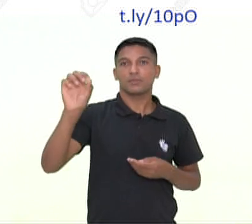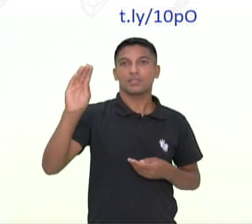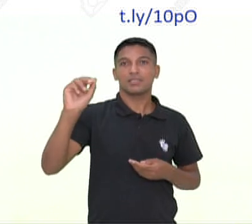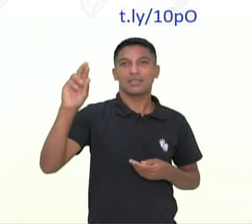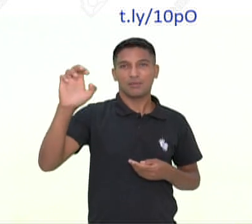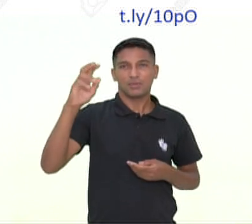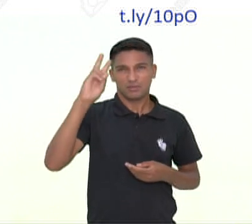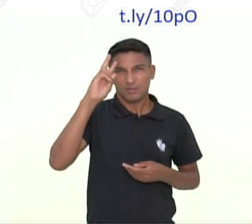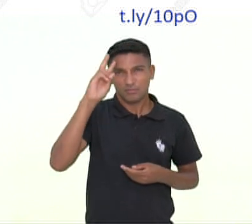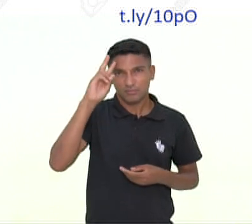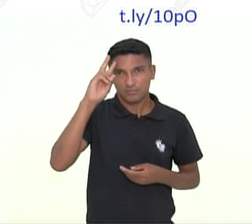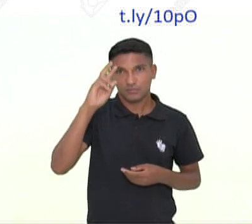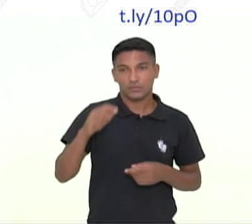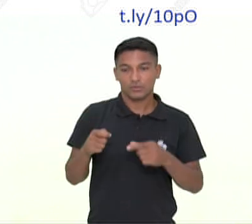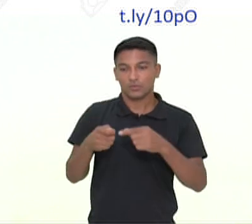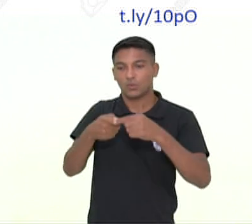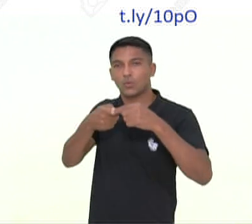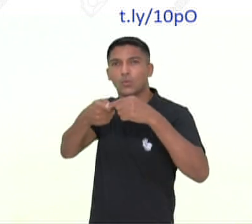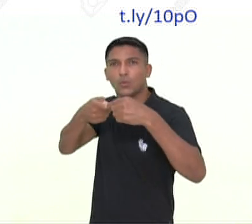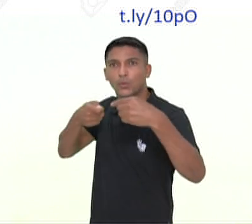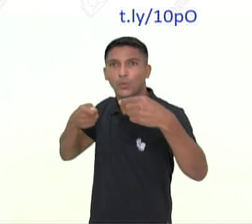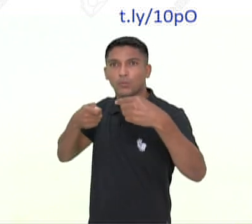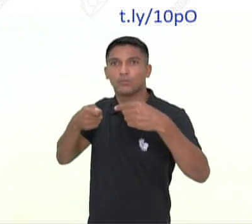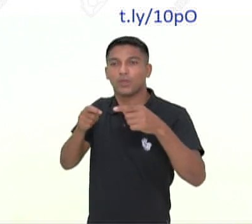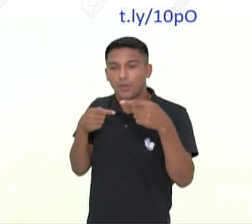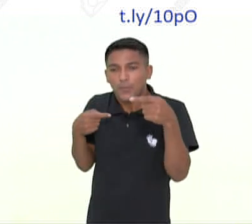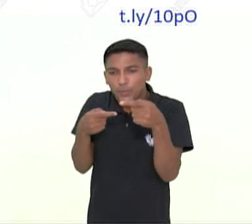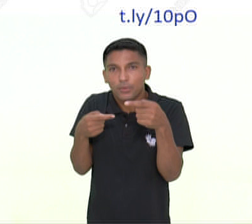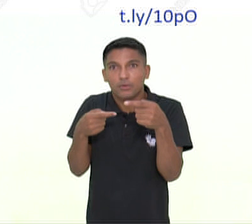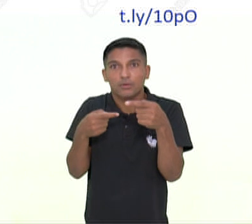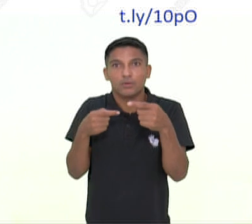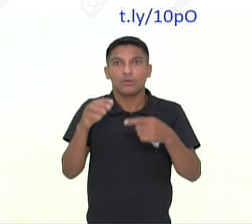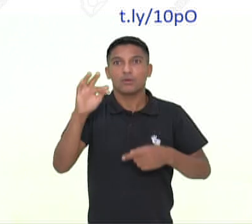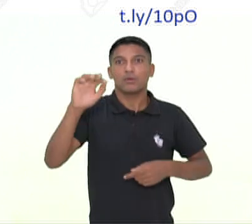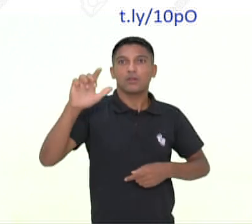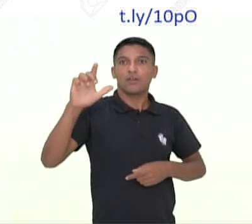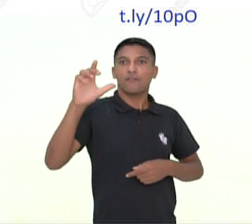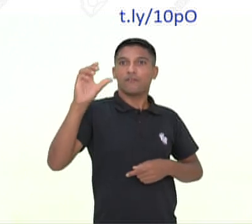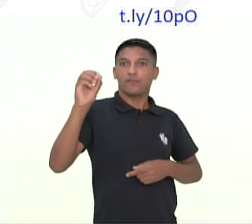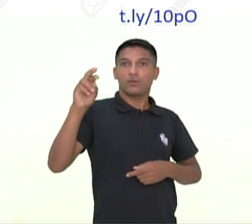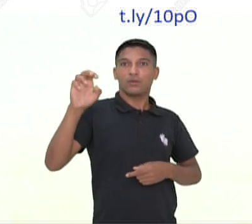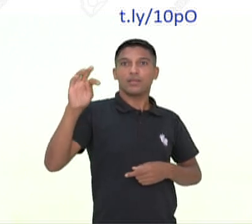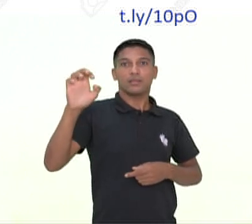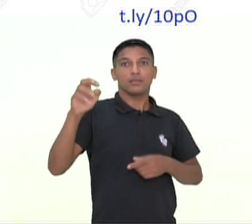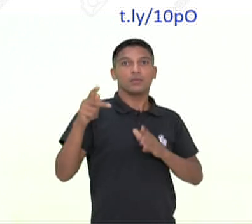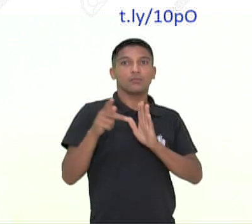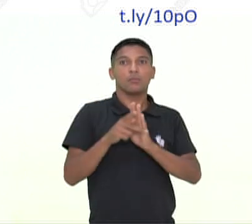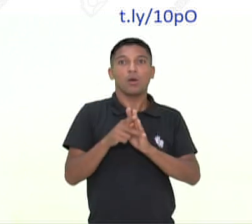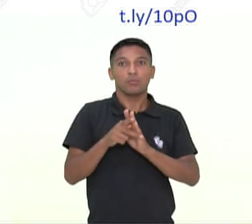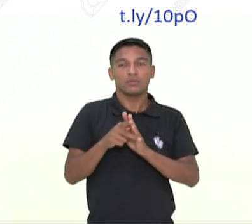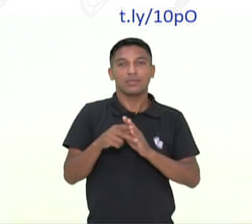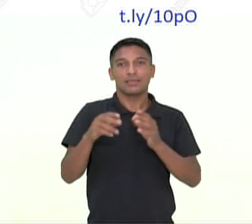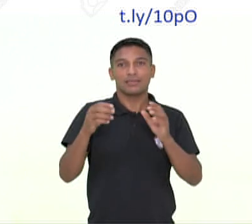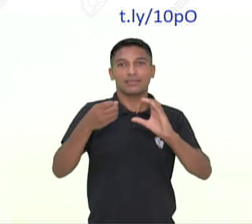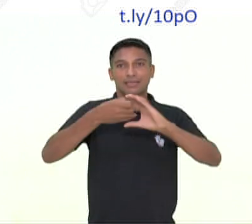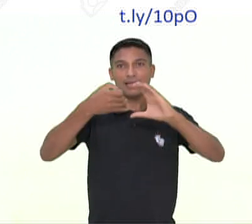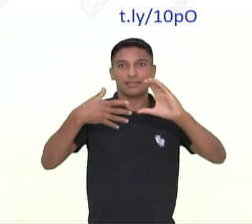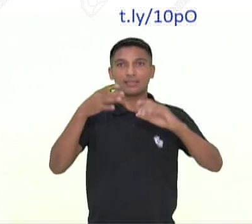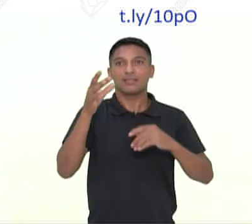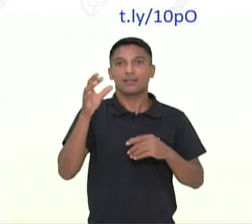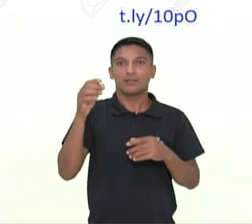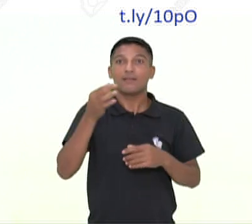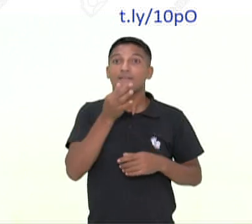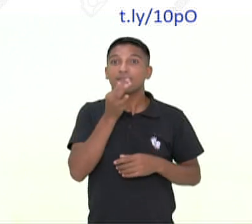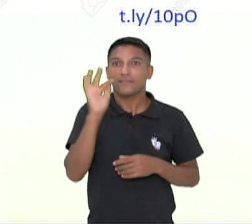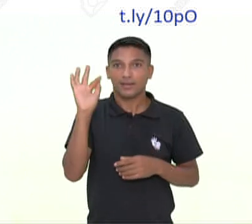o florete lembra né aquela as cortes francesas né o sabe já era uma